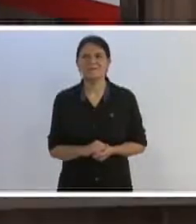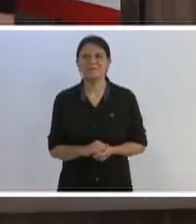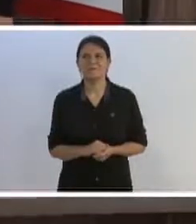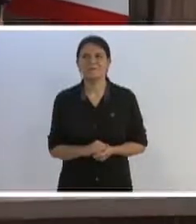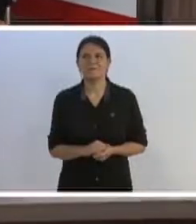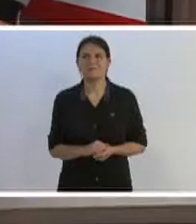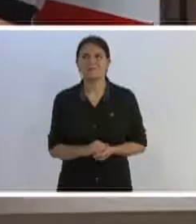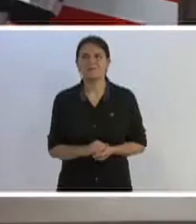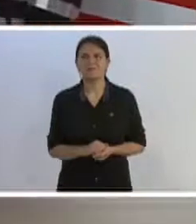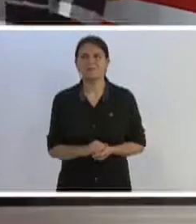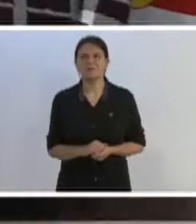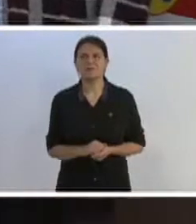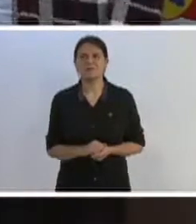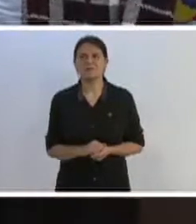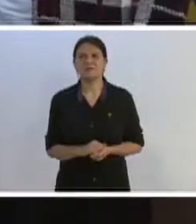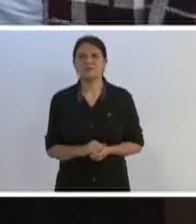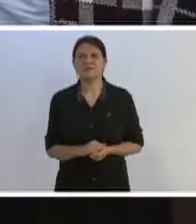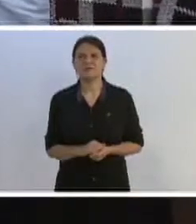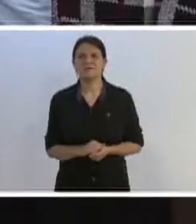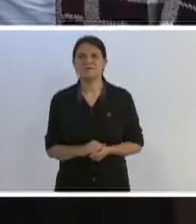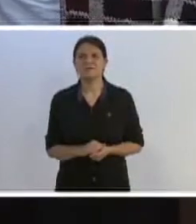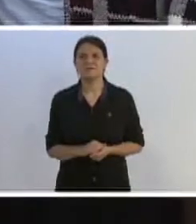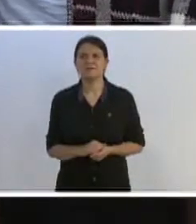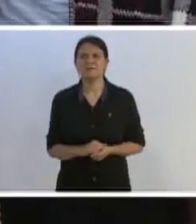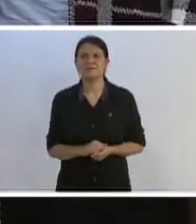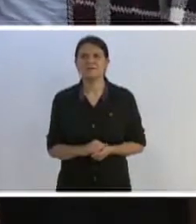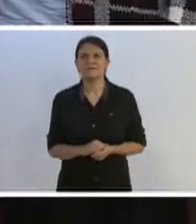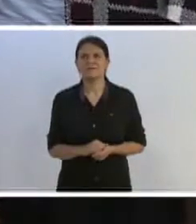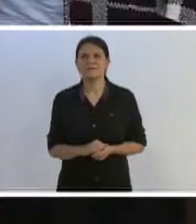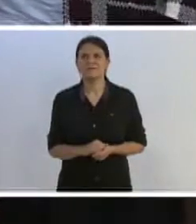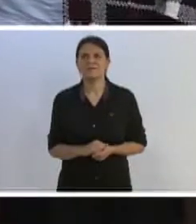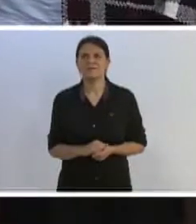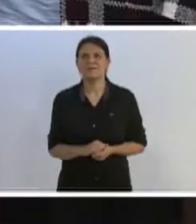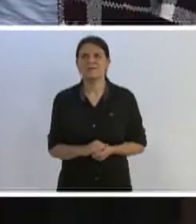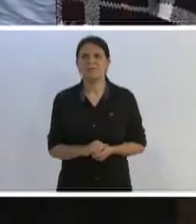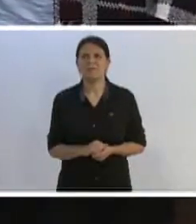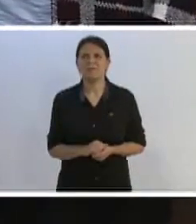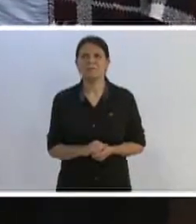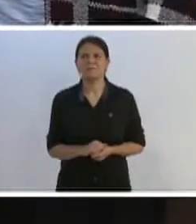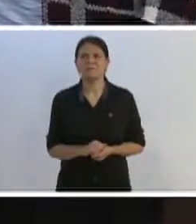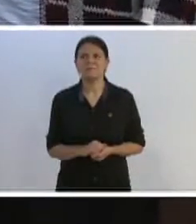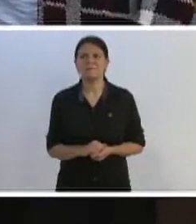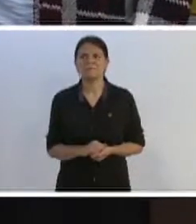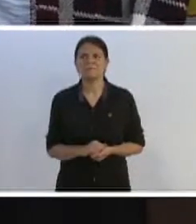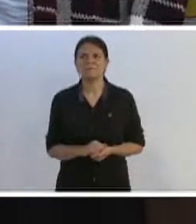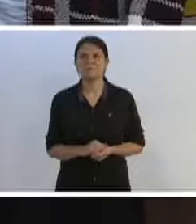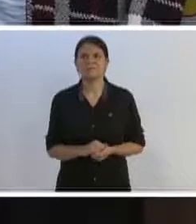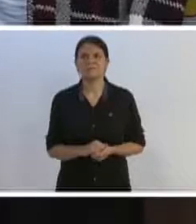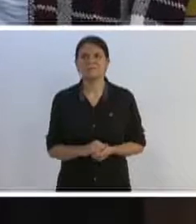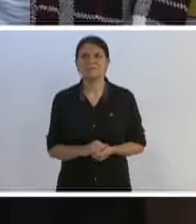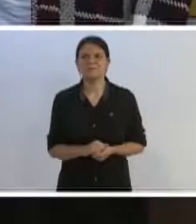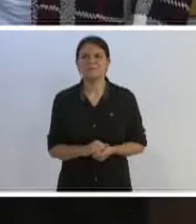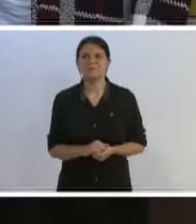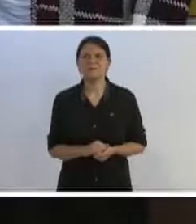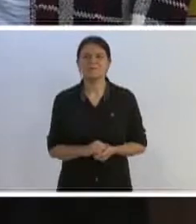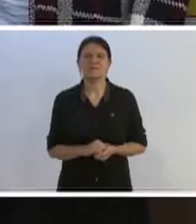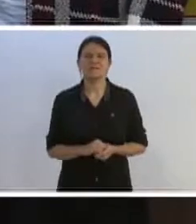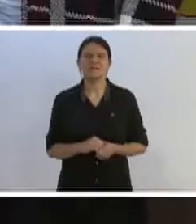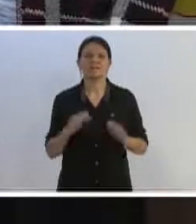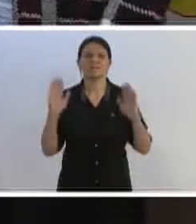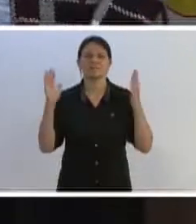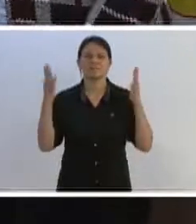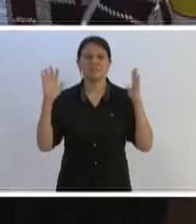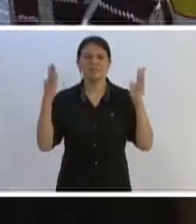do vereador Alexandre Matias. A AMA oferece tratamento especializado e apoio à inclusão